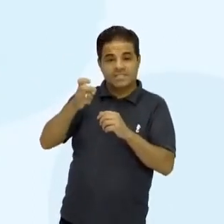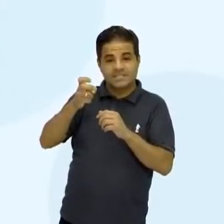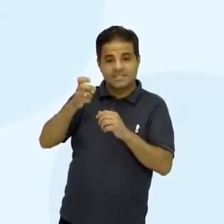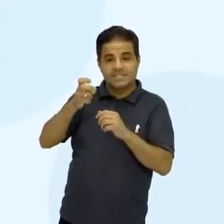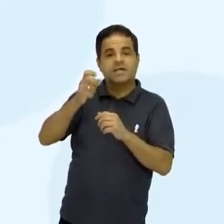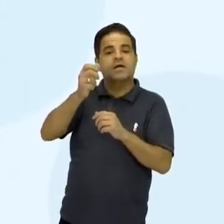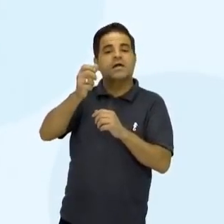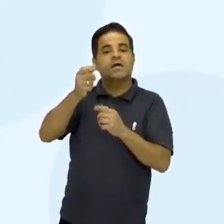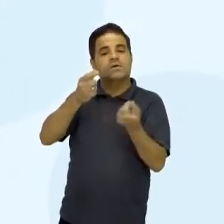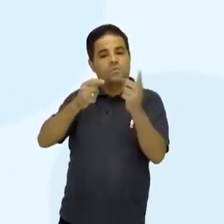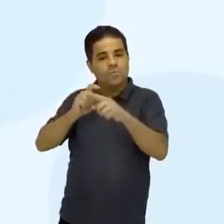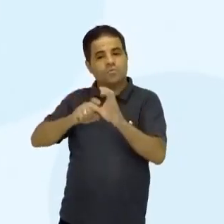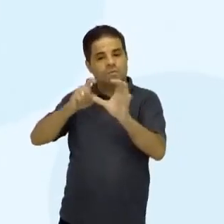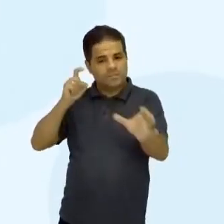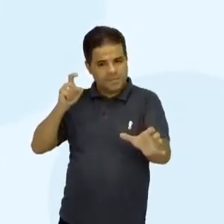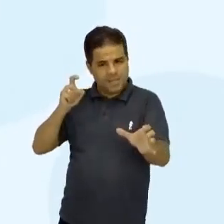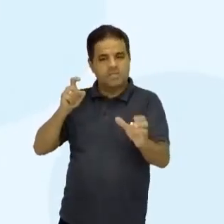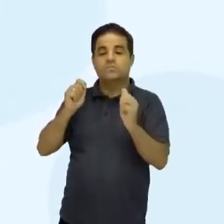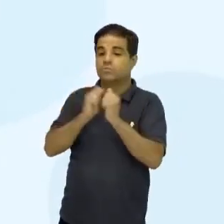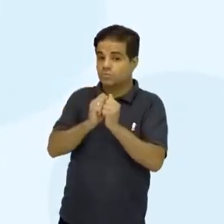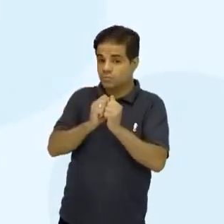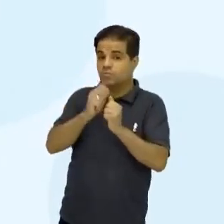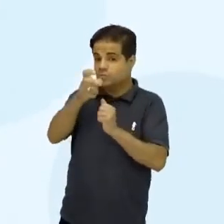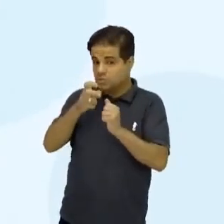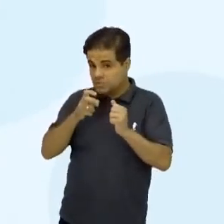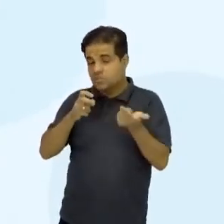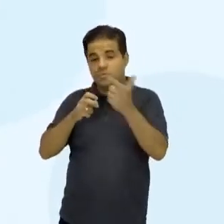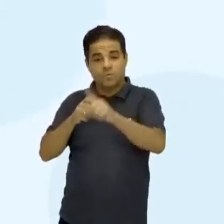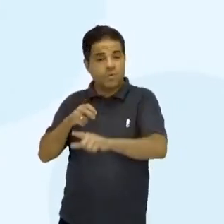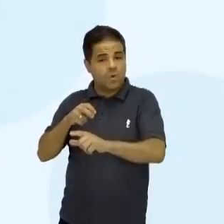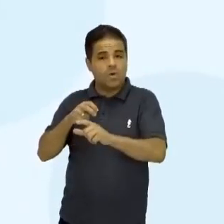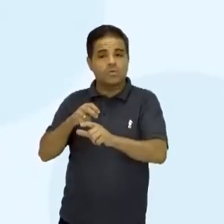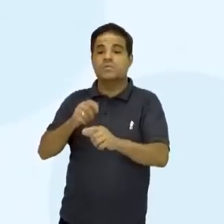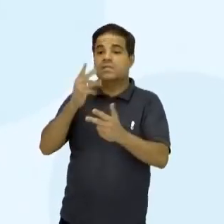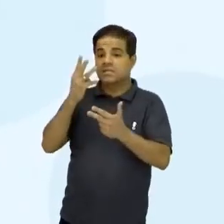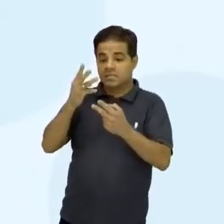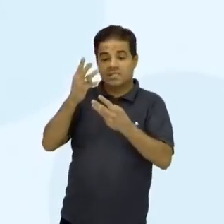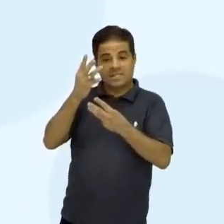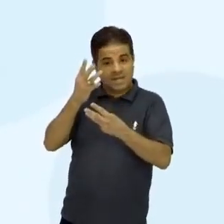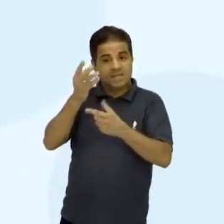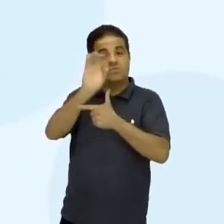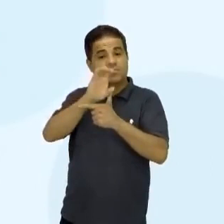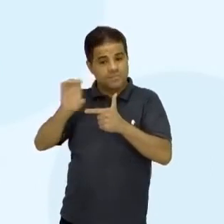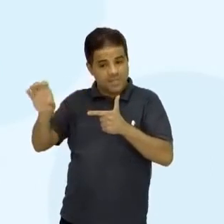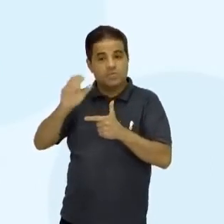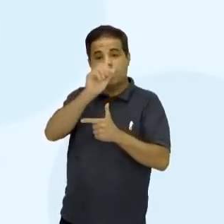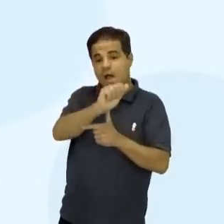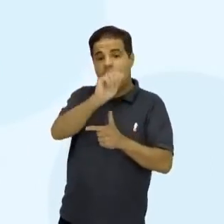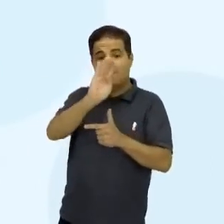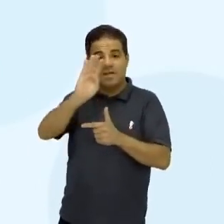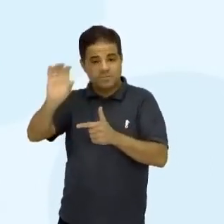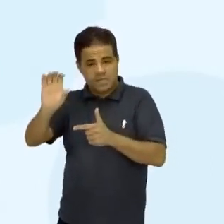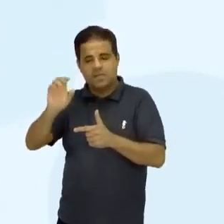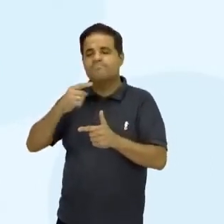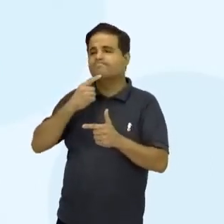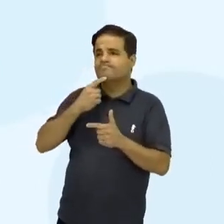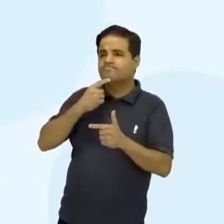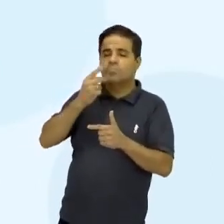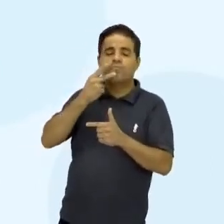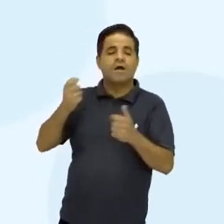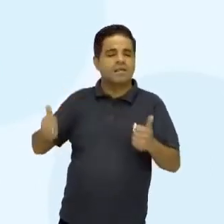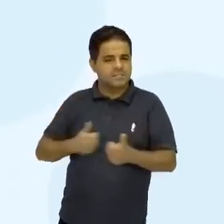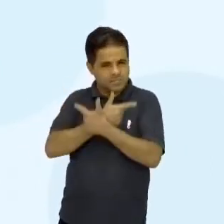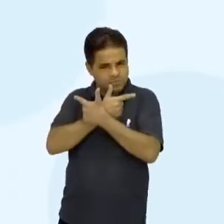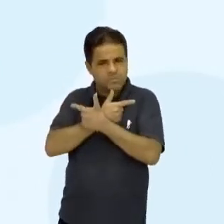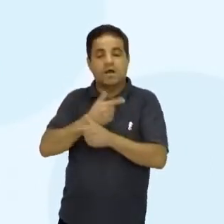x e um termo independente, isso mesmo. E agora a gente tem 3 coeficientes, o A, o B e o C. Então, quando a gente fala de segundo grau, a